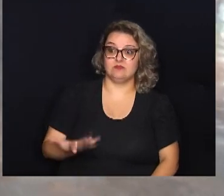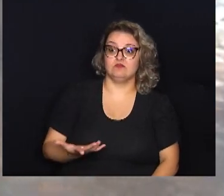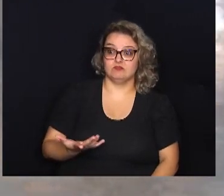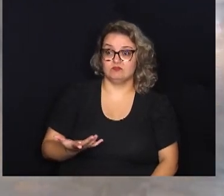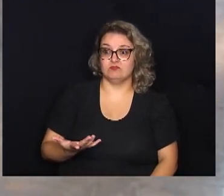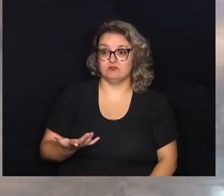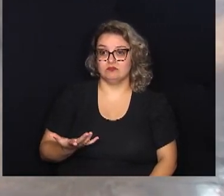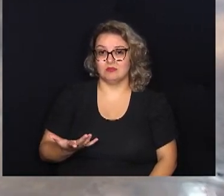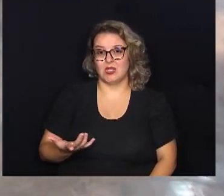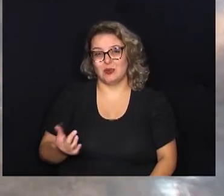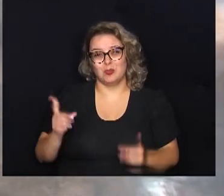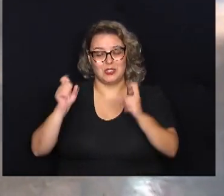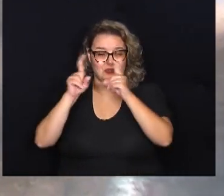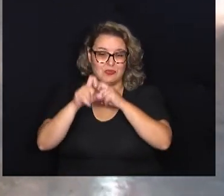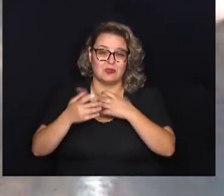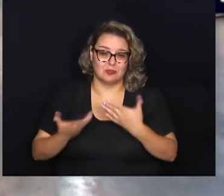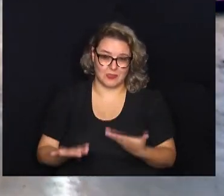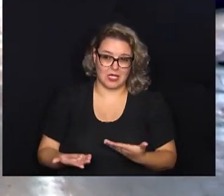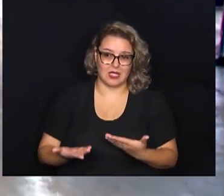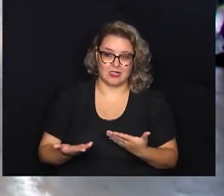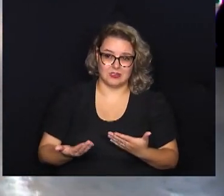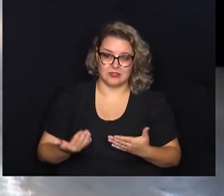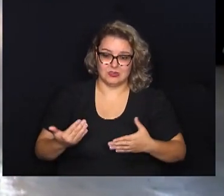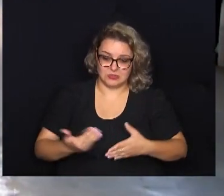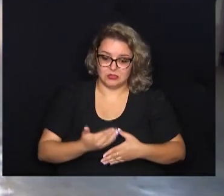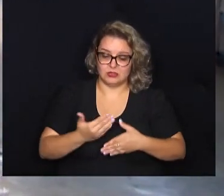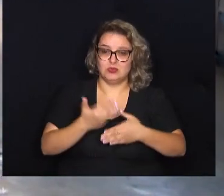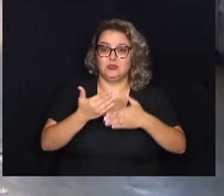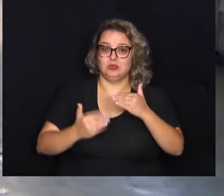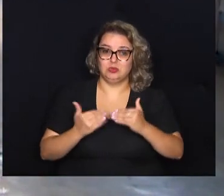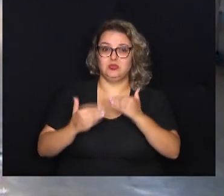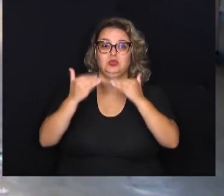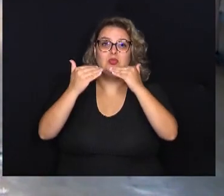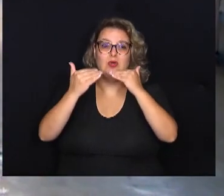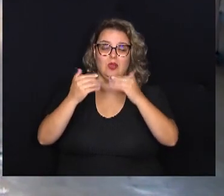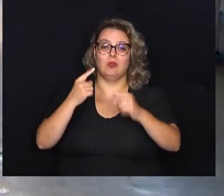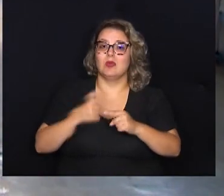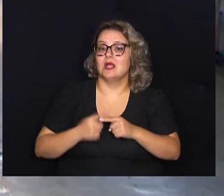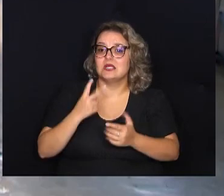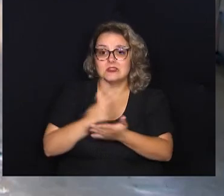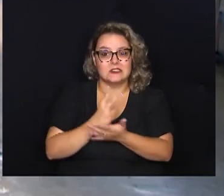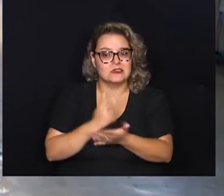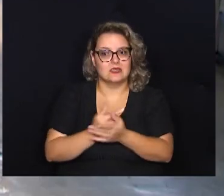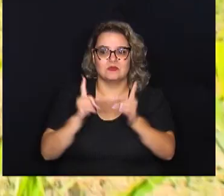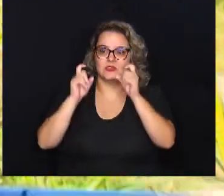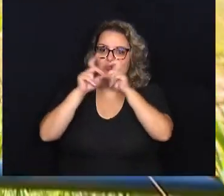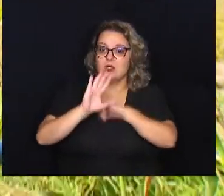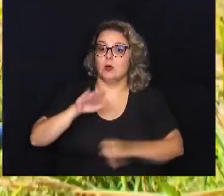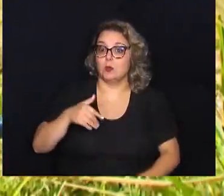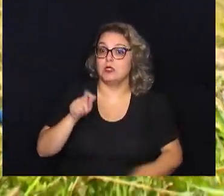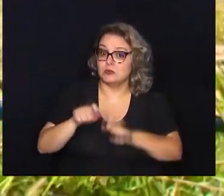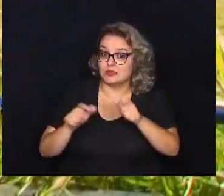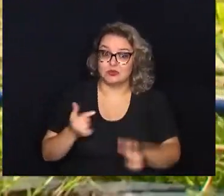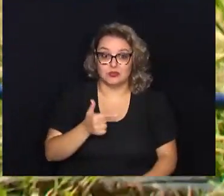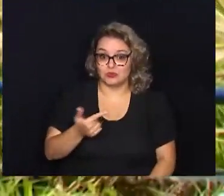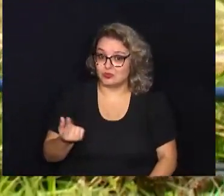certa dificuldade de se levantar. Porque sempre foi difícil para quando as pessoas não têm recursos,